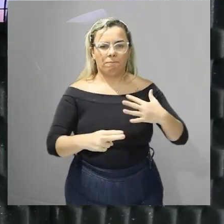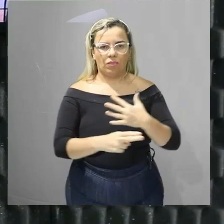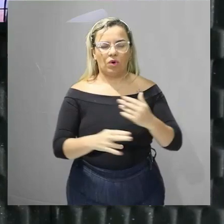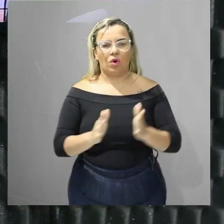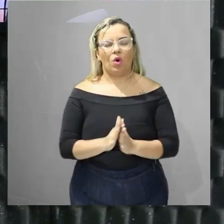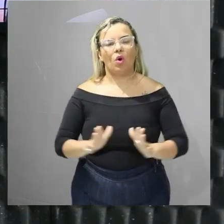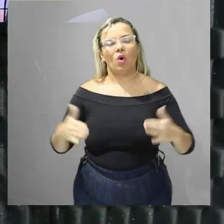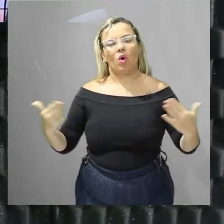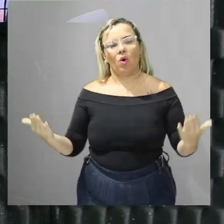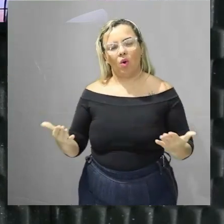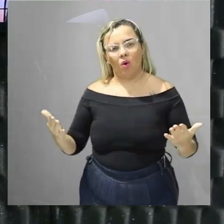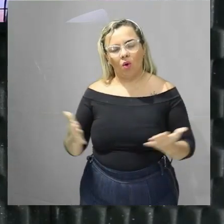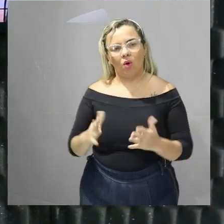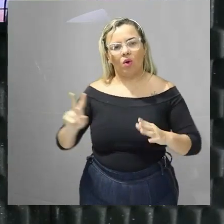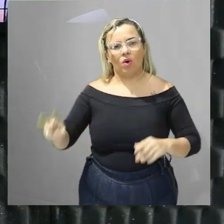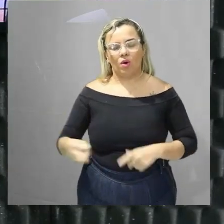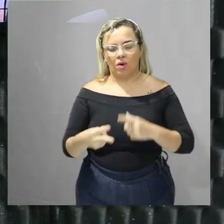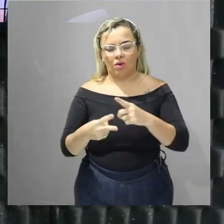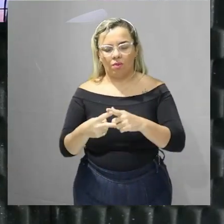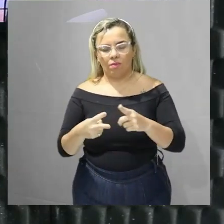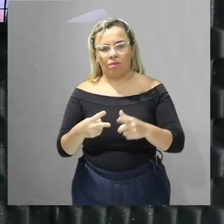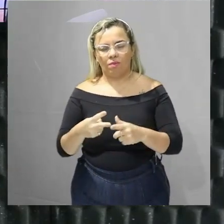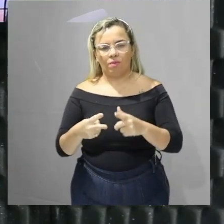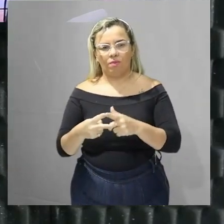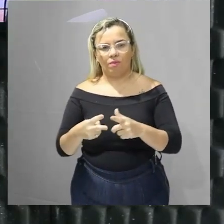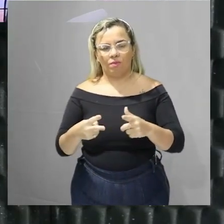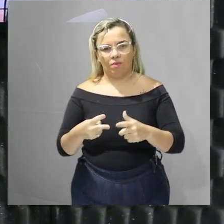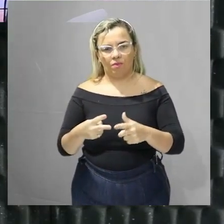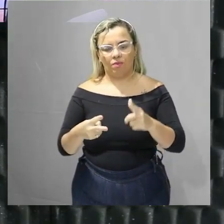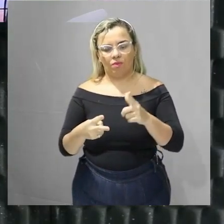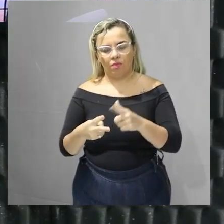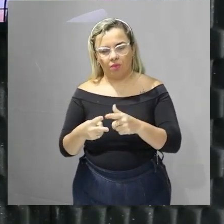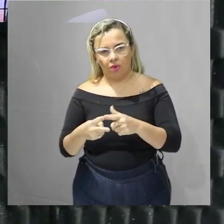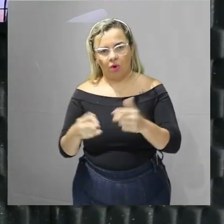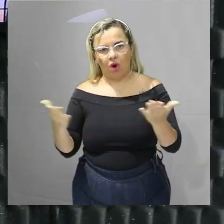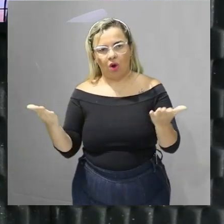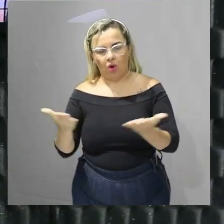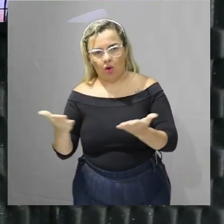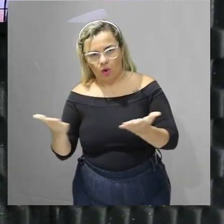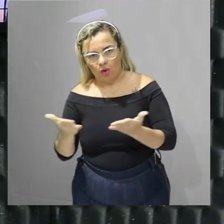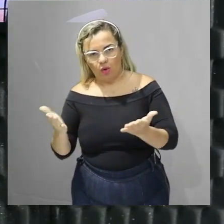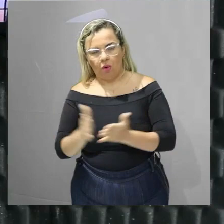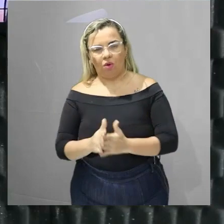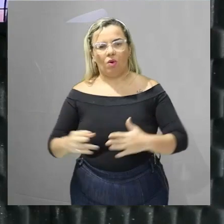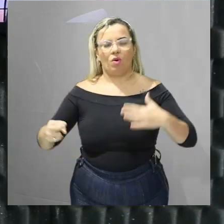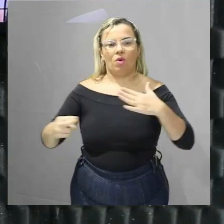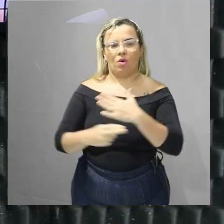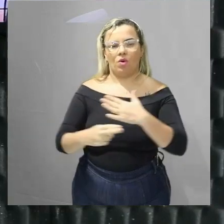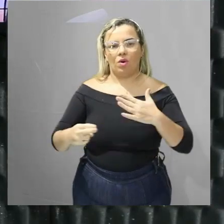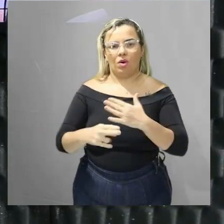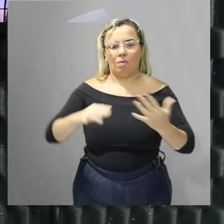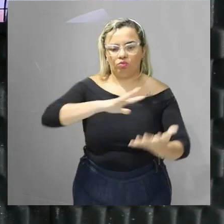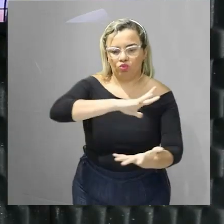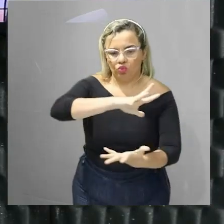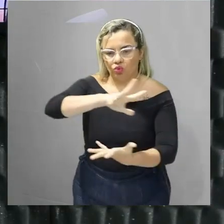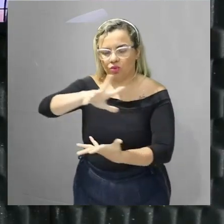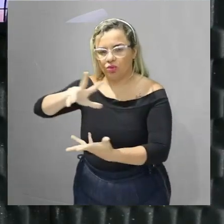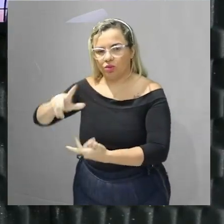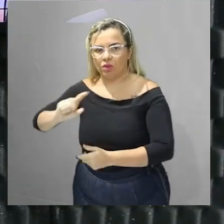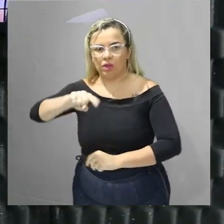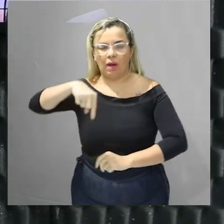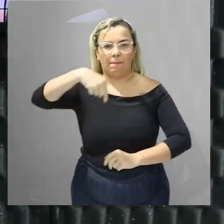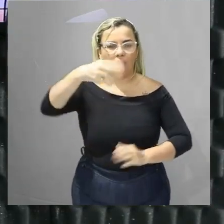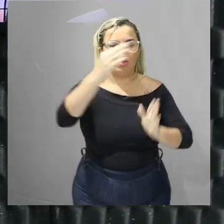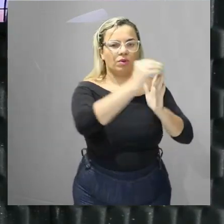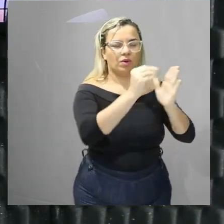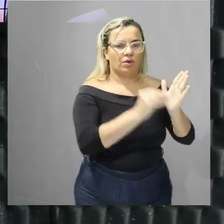vamos dividir aí essa temática de urbanização em duas partes. Hoje, nós vamos trabalhar a parte de urbanização mundial, tá? E na